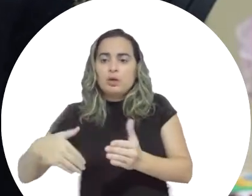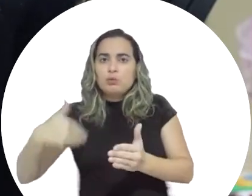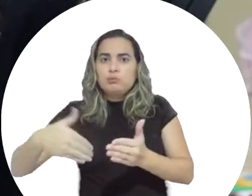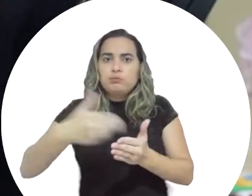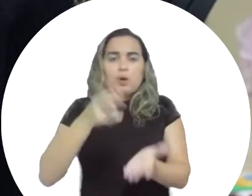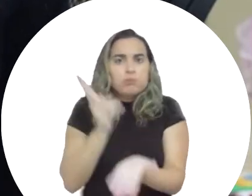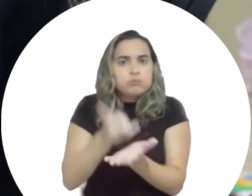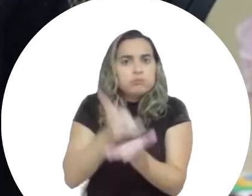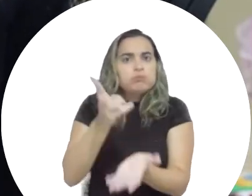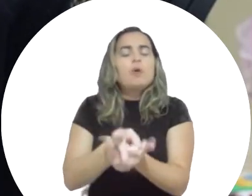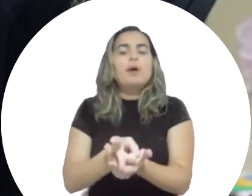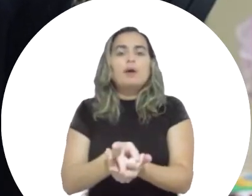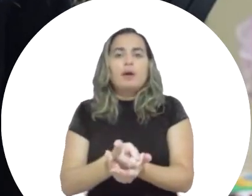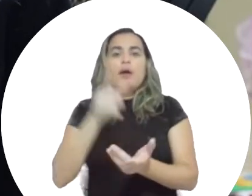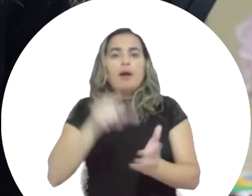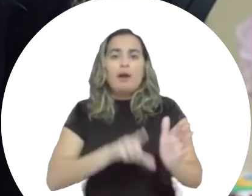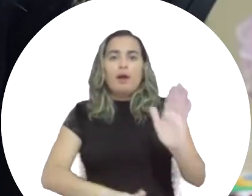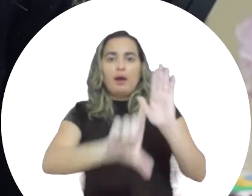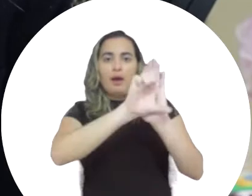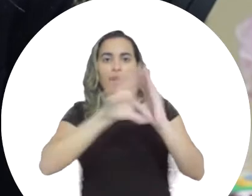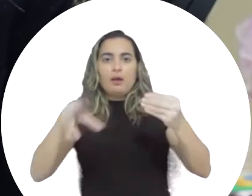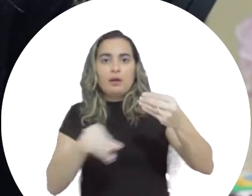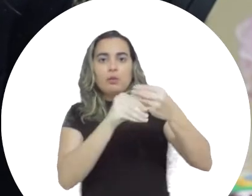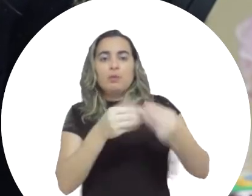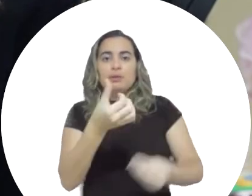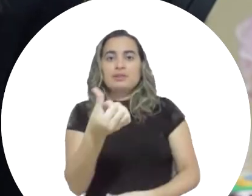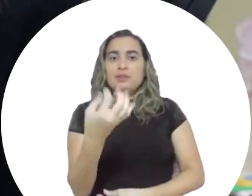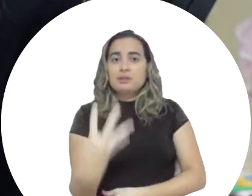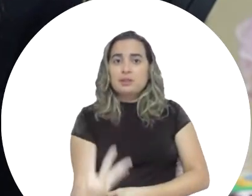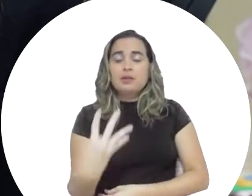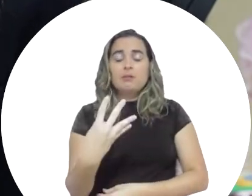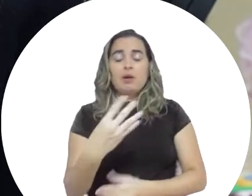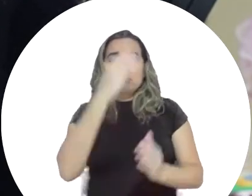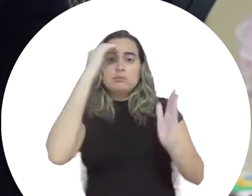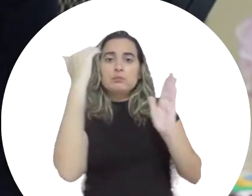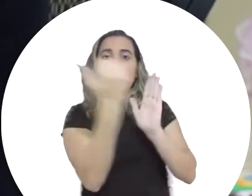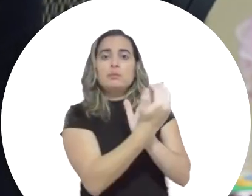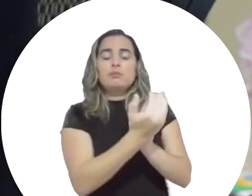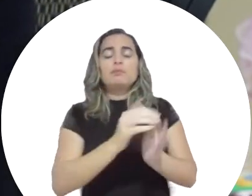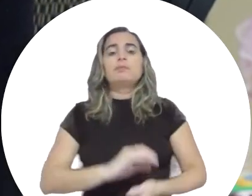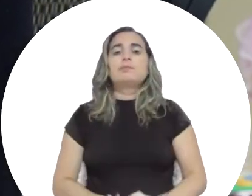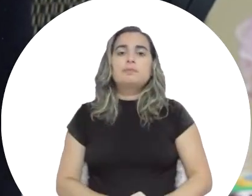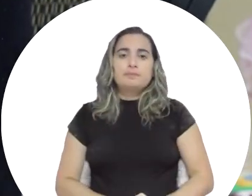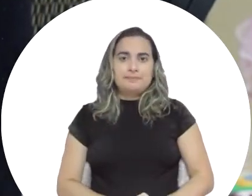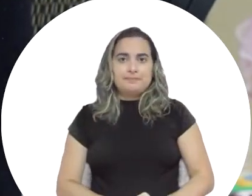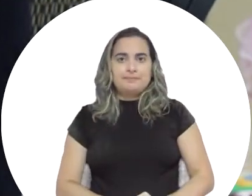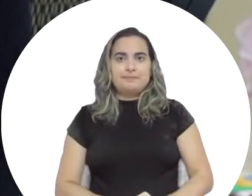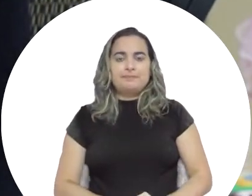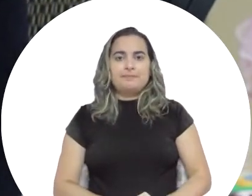serão contínuos, eles não se interrompem. É a lei complementar número 64 que estabelece esse tipo